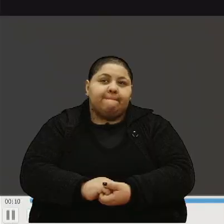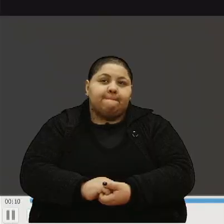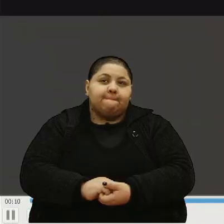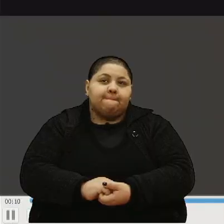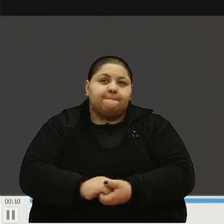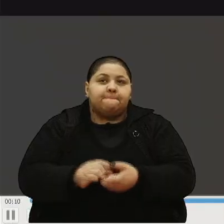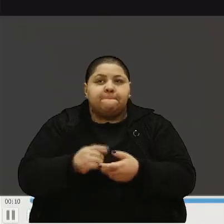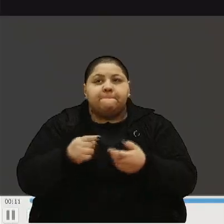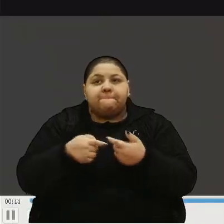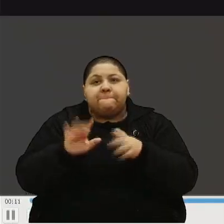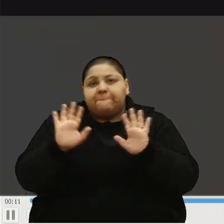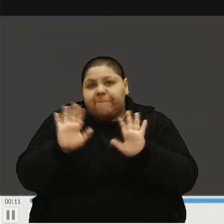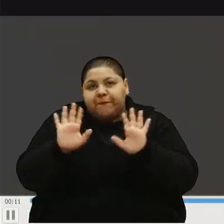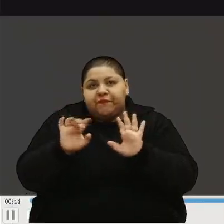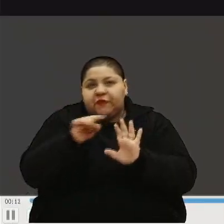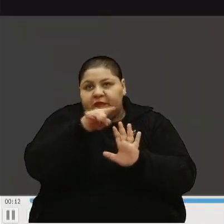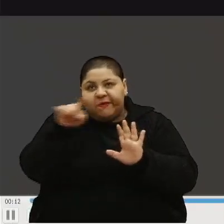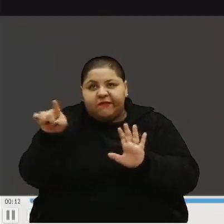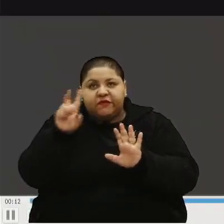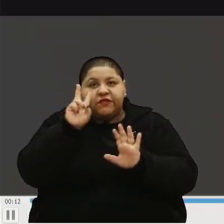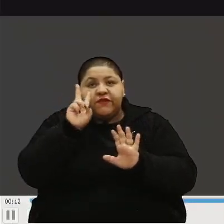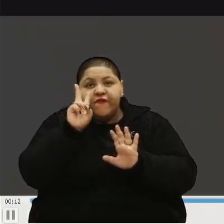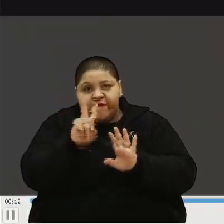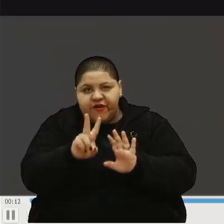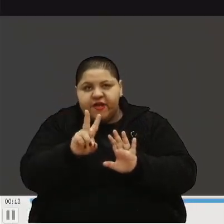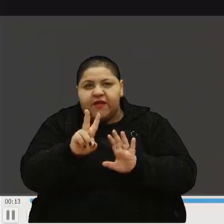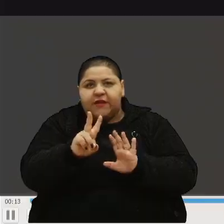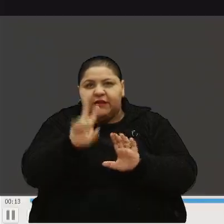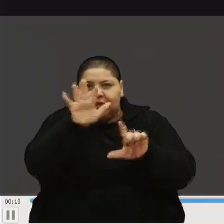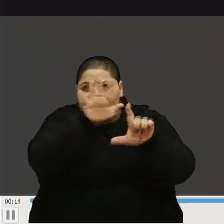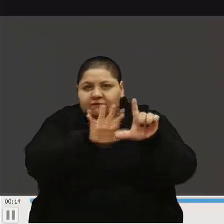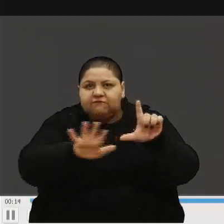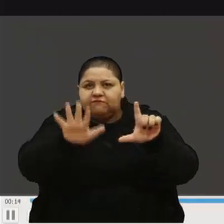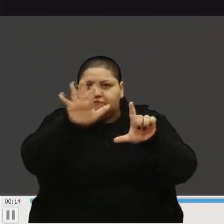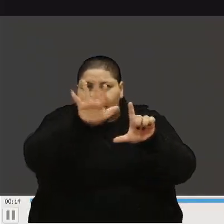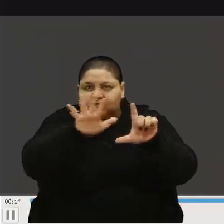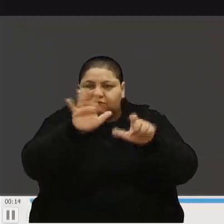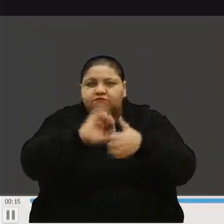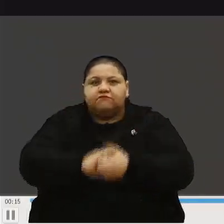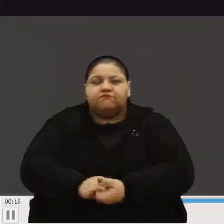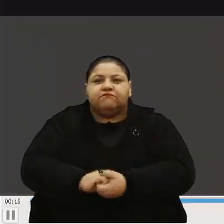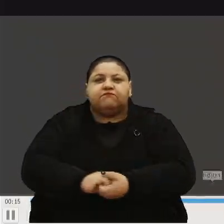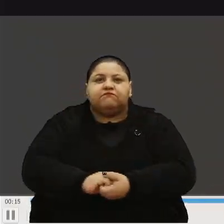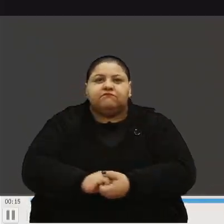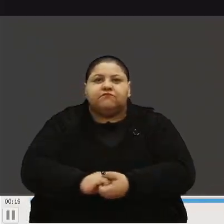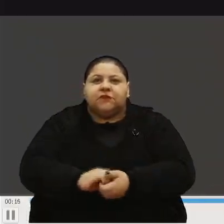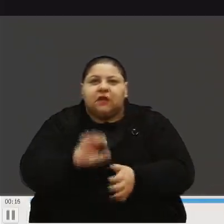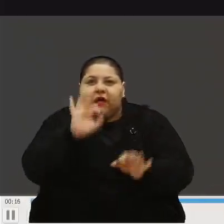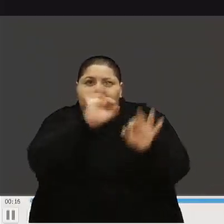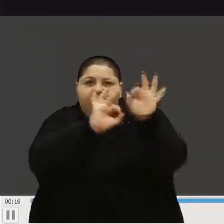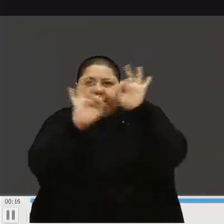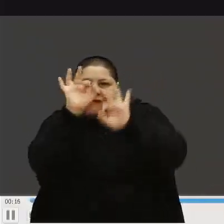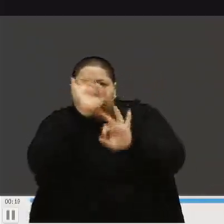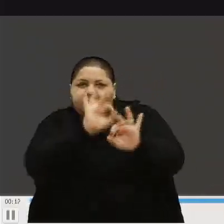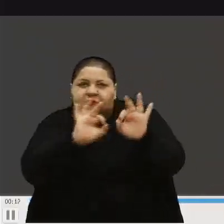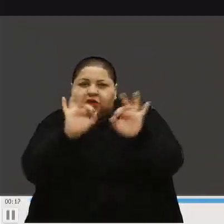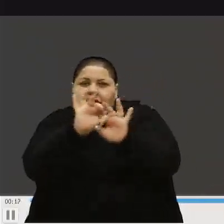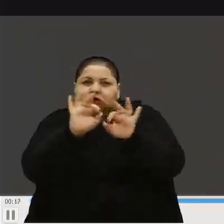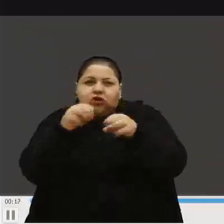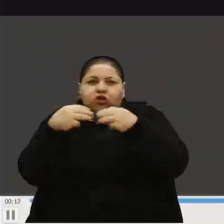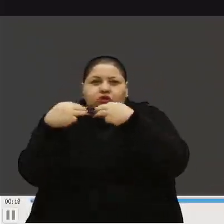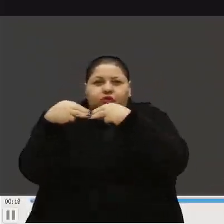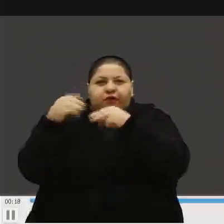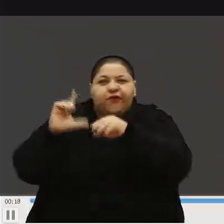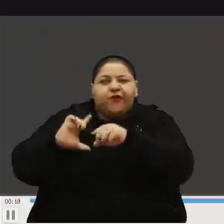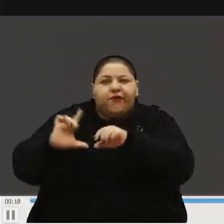Mas, enfim, está aí, dá para você observar nas imagens, está ali a parte articulatória do caminhão, ali que tem uma